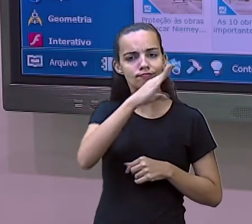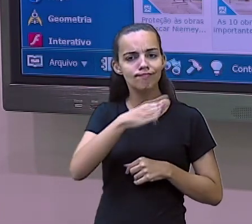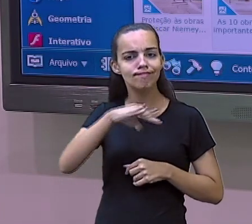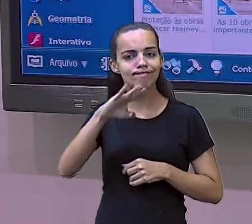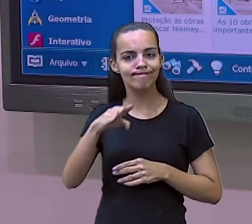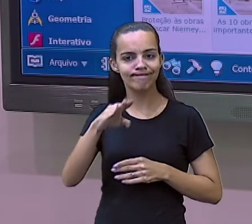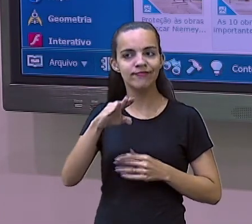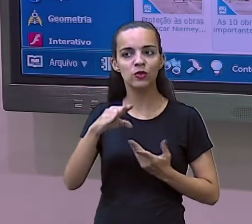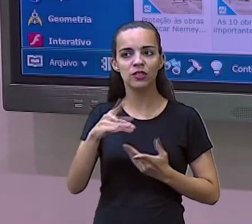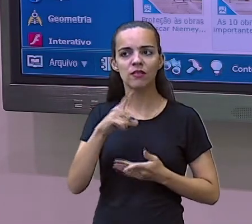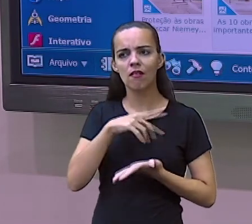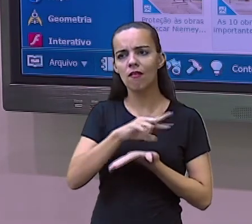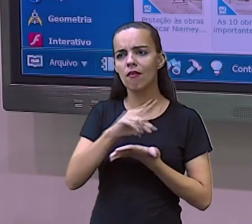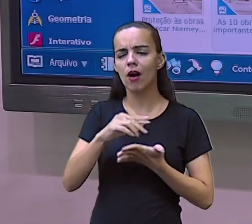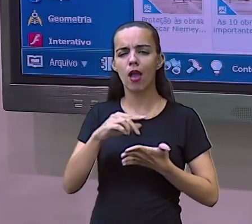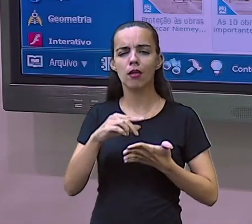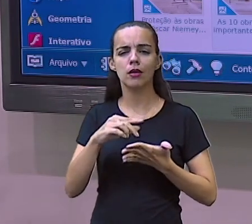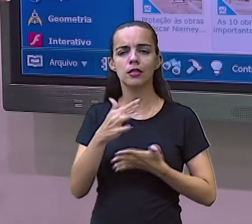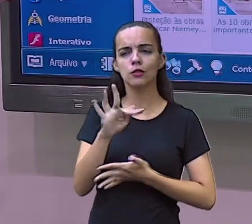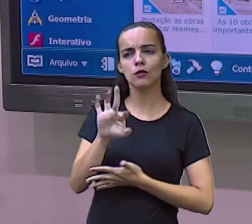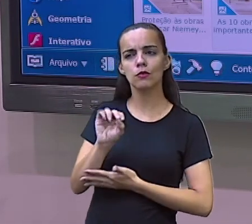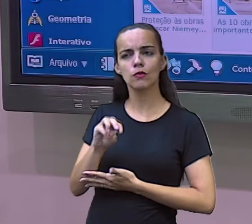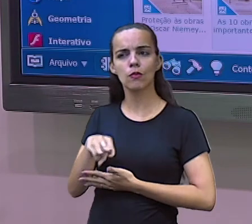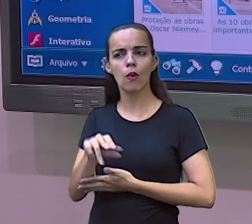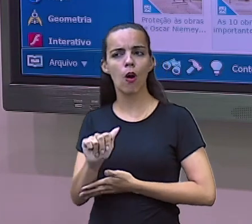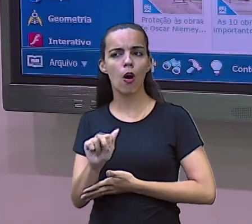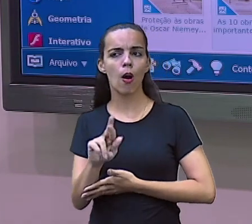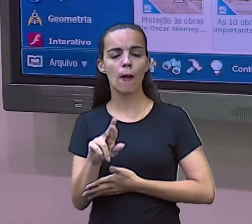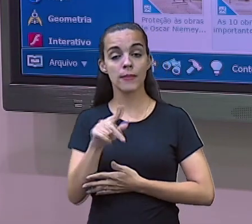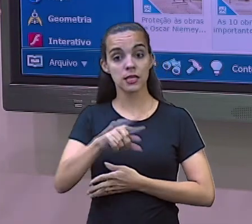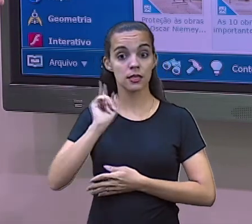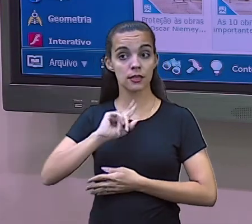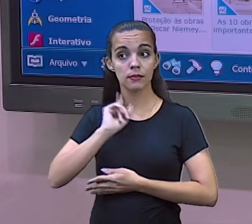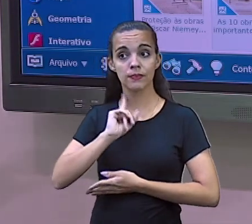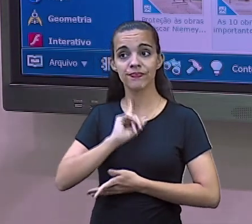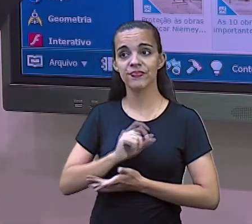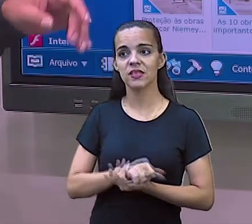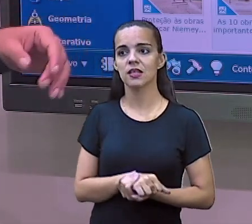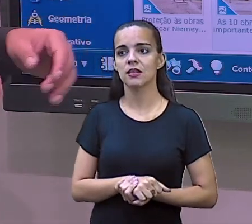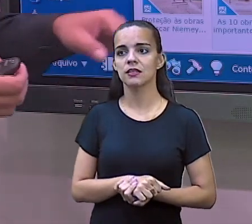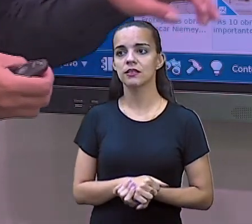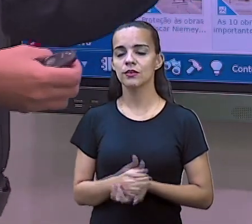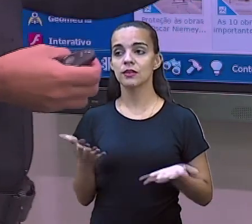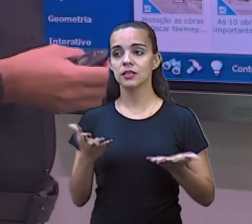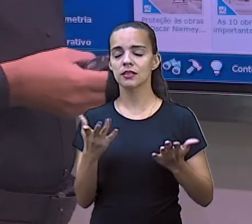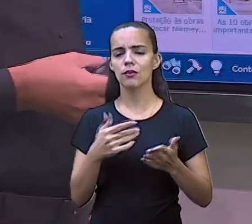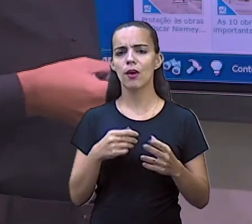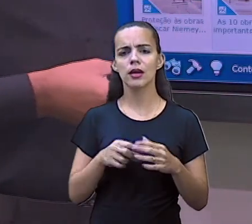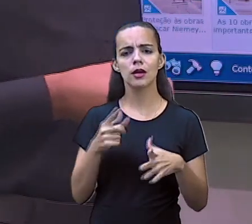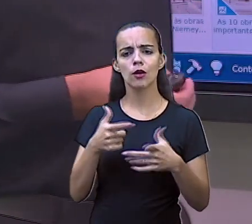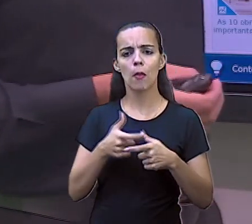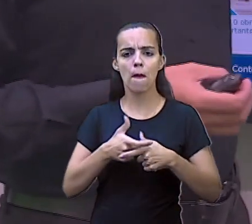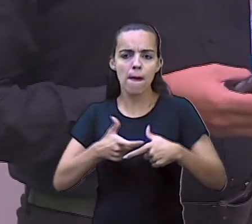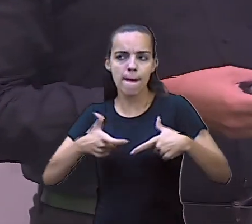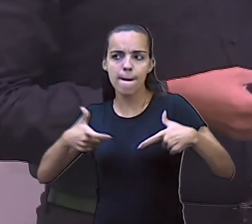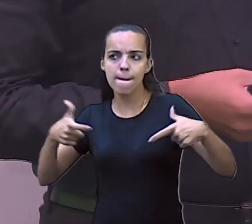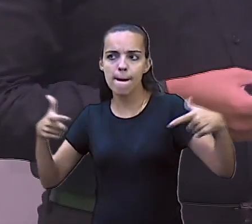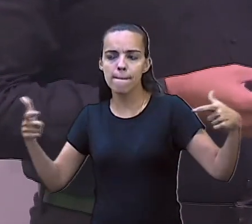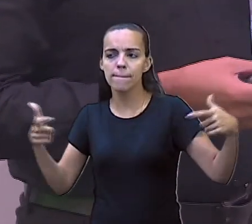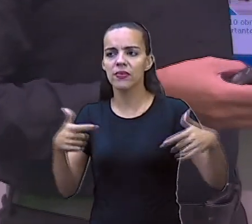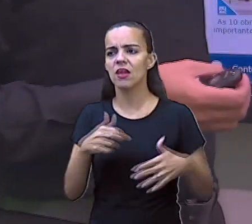relevo, né, das alterosas, das montanhas de Minas Gerais, e foi expandindo isso